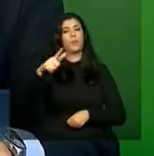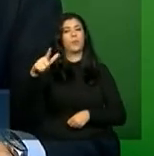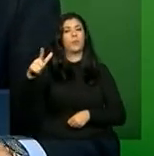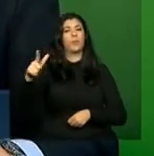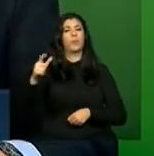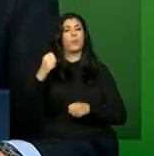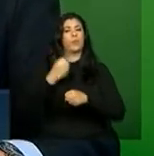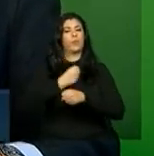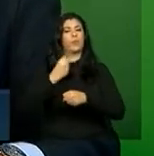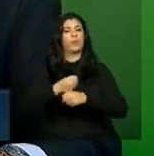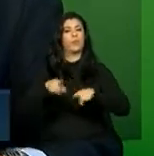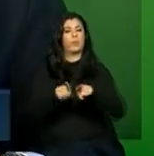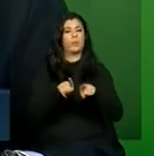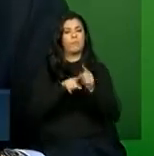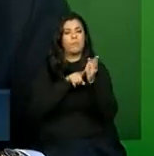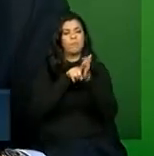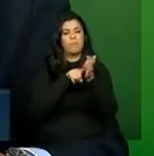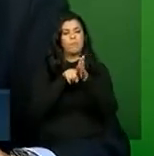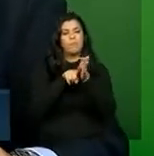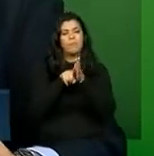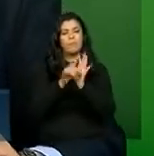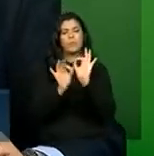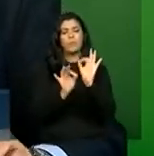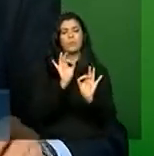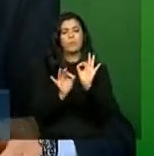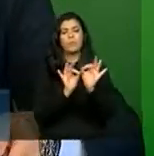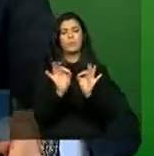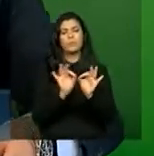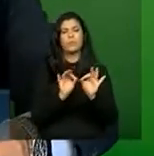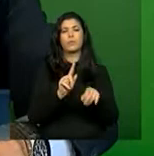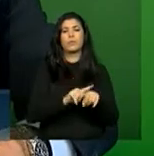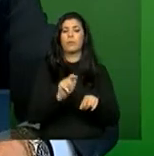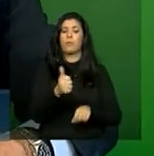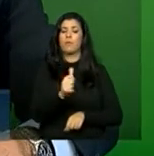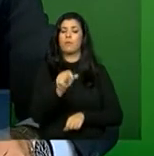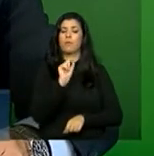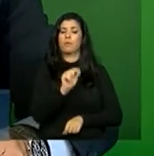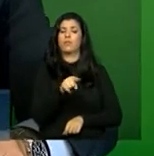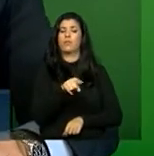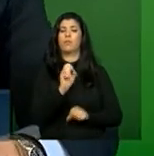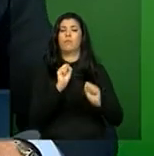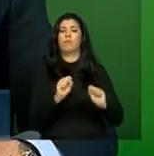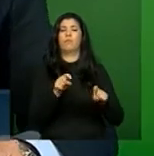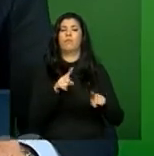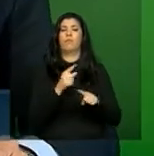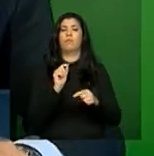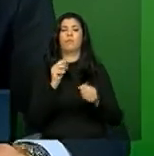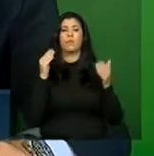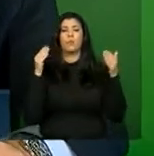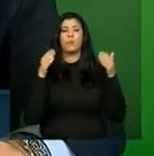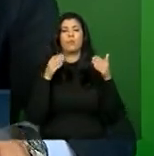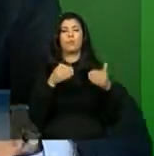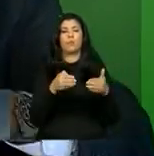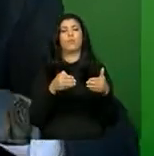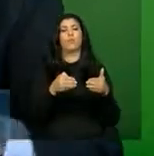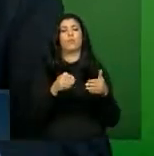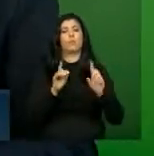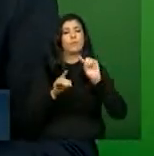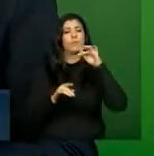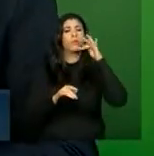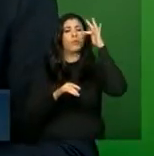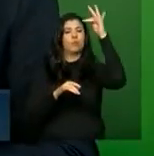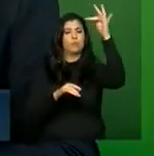que também estão sendo analisadas e avaliadas para que possam ser objecto de uma